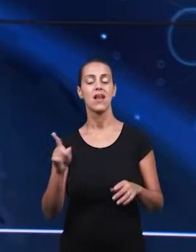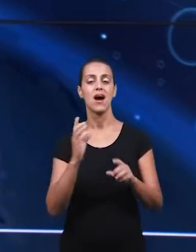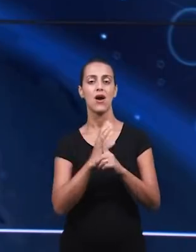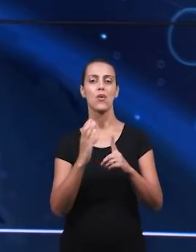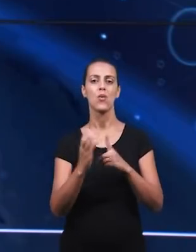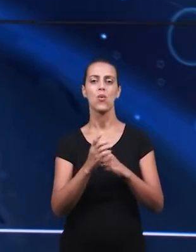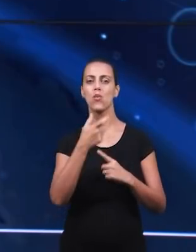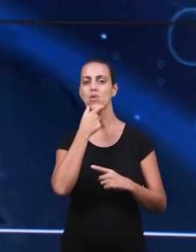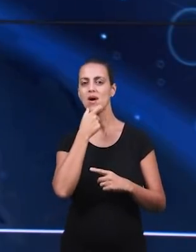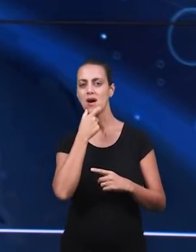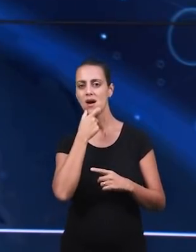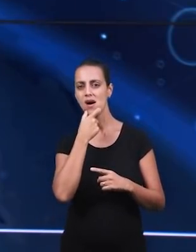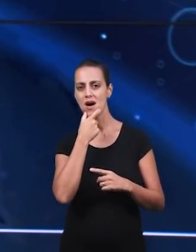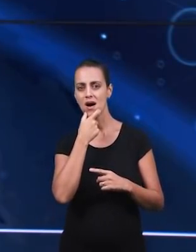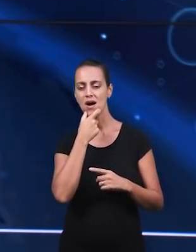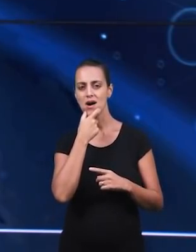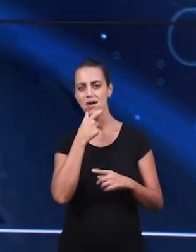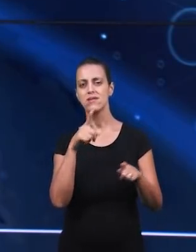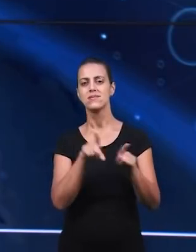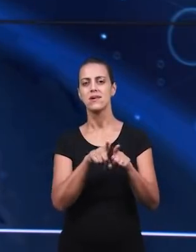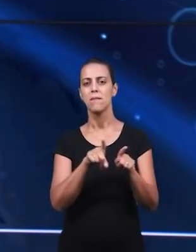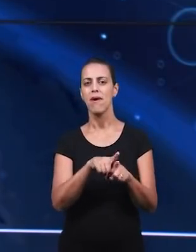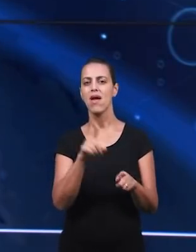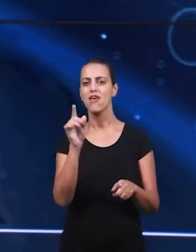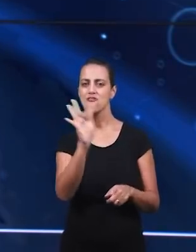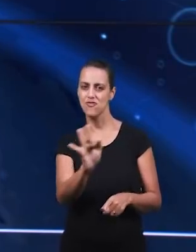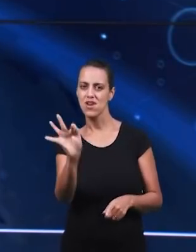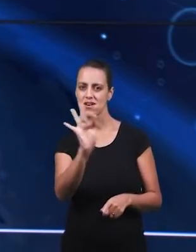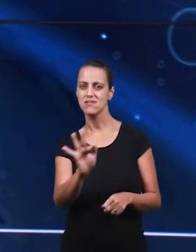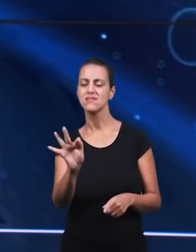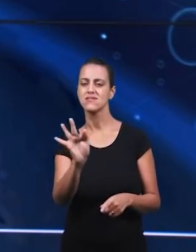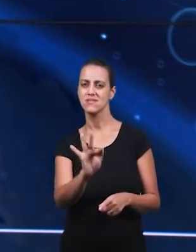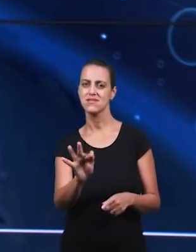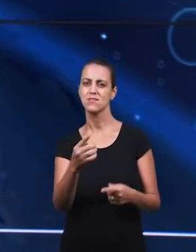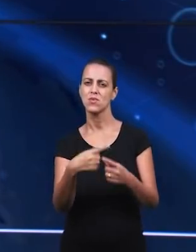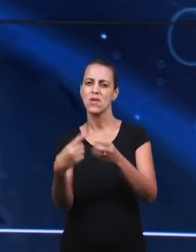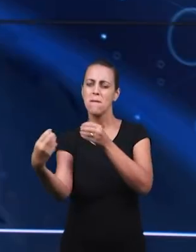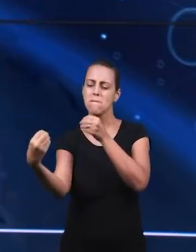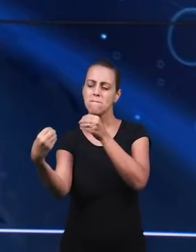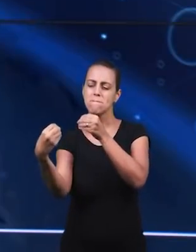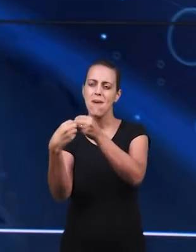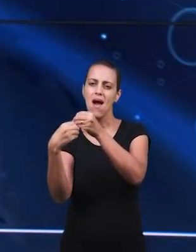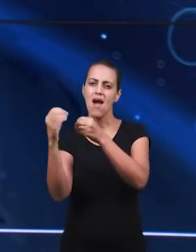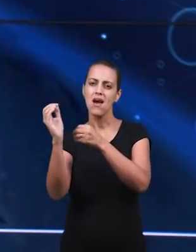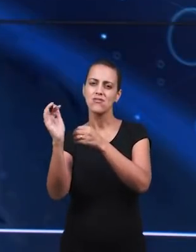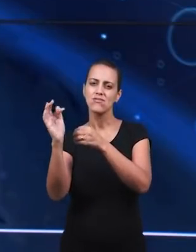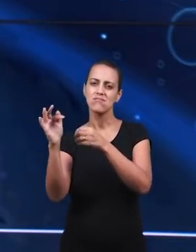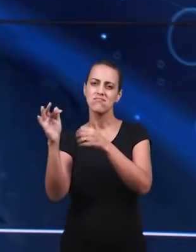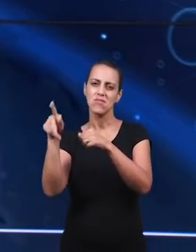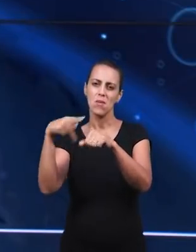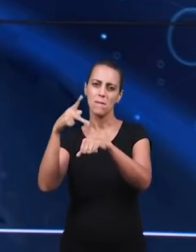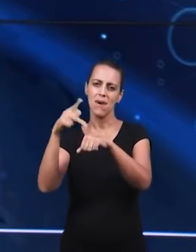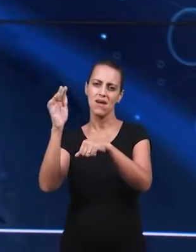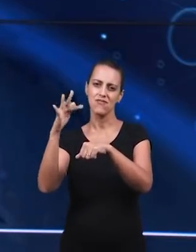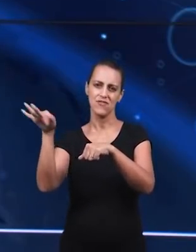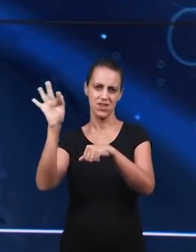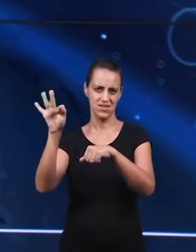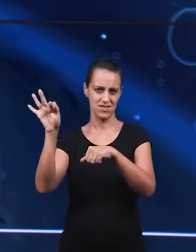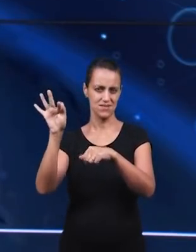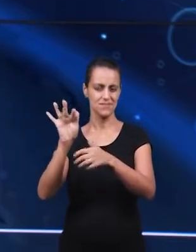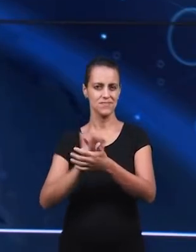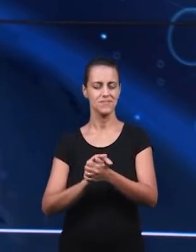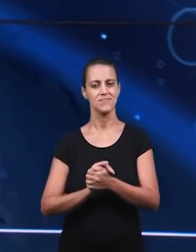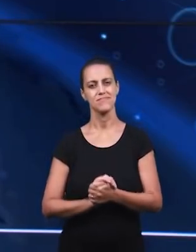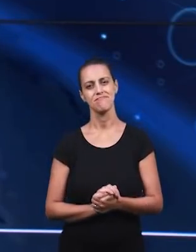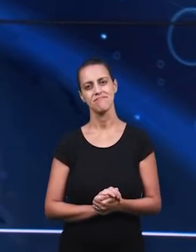língua francesa e língua inglesa, porque Ottawa já está na parte francesa do Canadá, e inclusive com o objetivo de